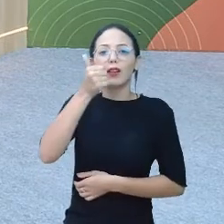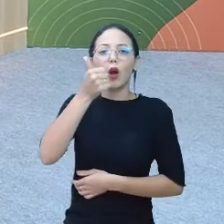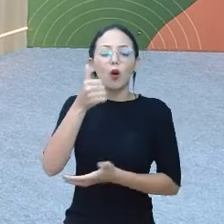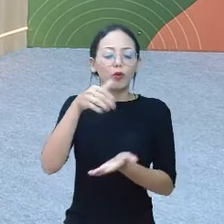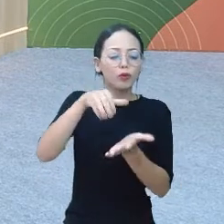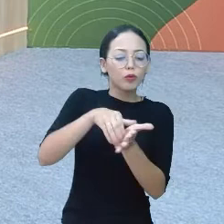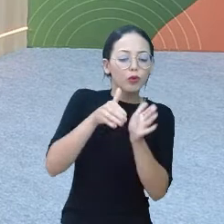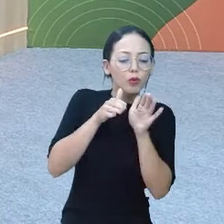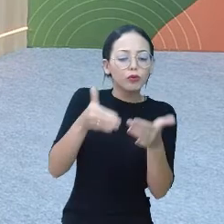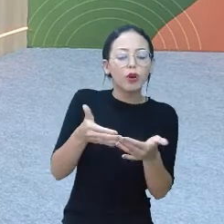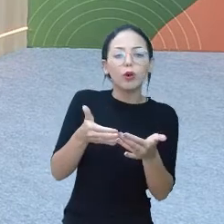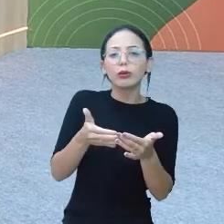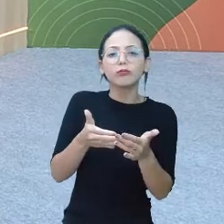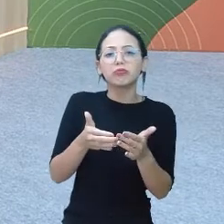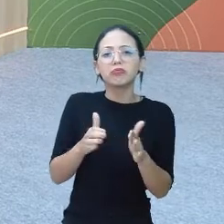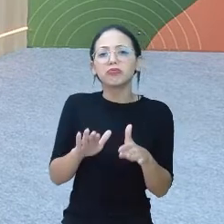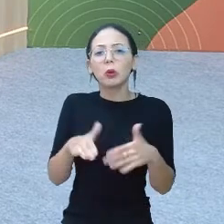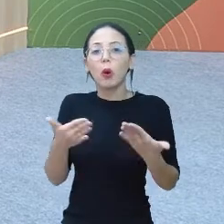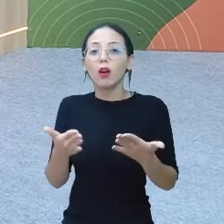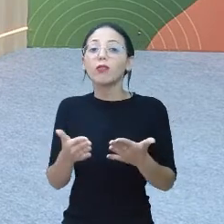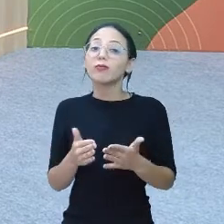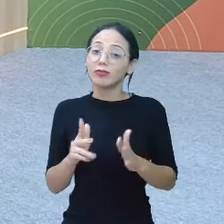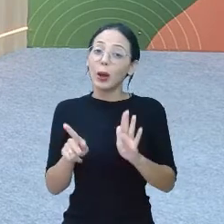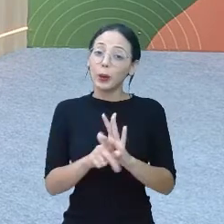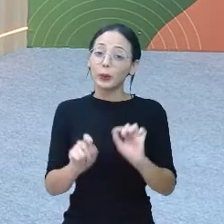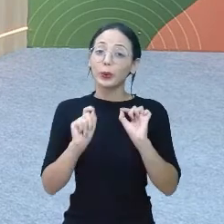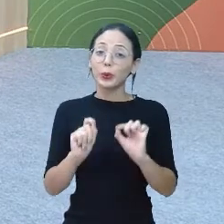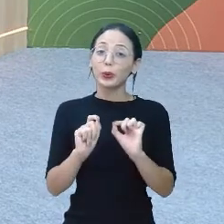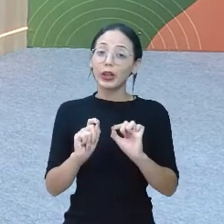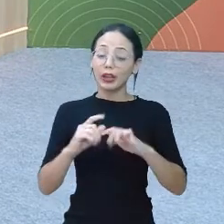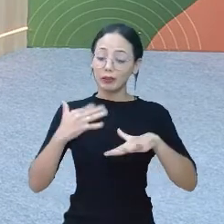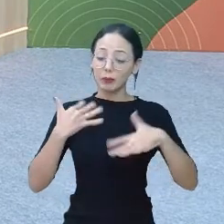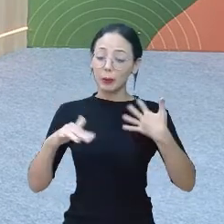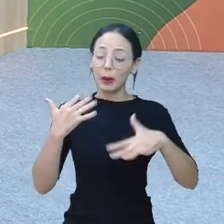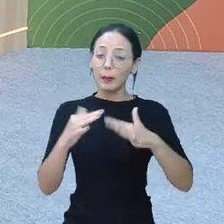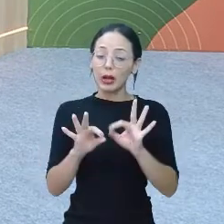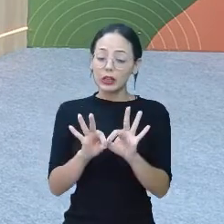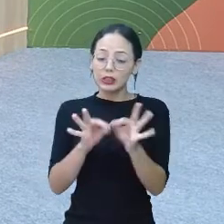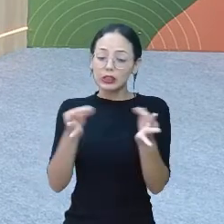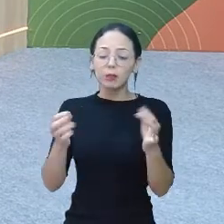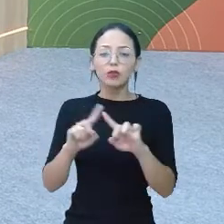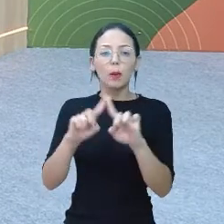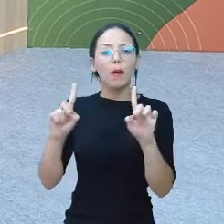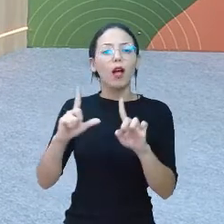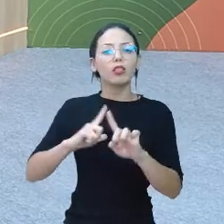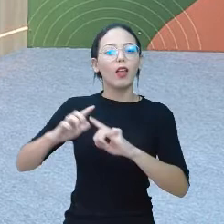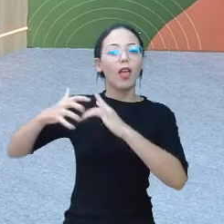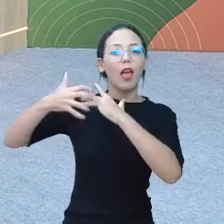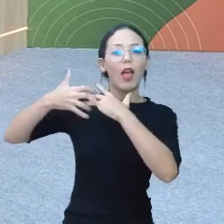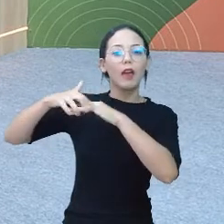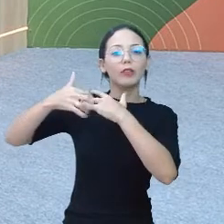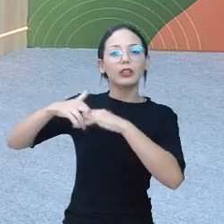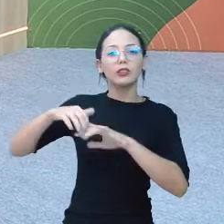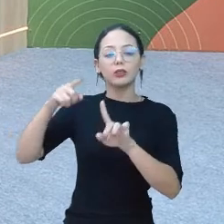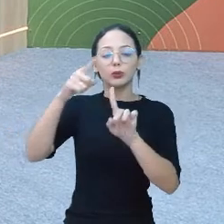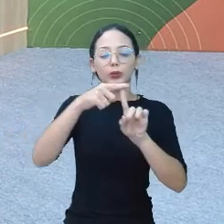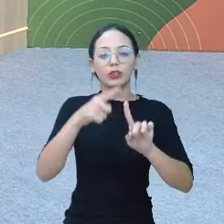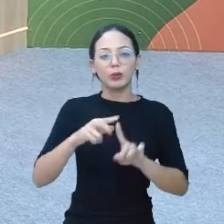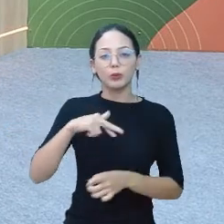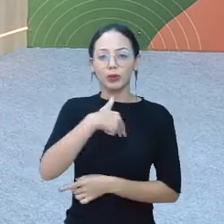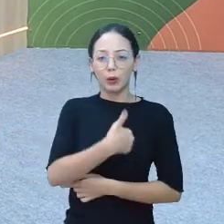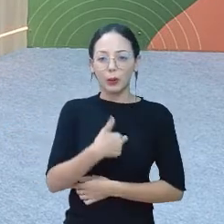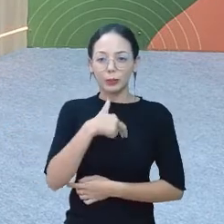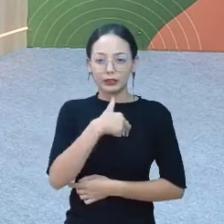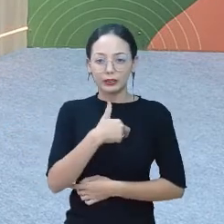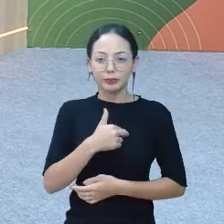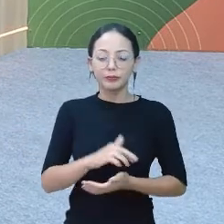se fortalecer. Então, assim, são ações simples que geram grandes reflexões filosóficas, tá certo? Esse é o tipo de romance vertical. E